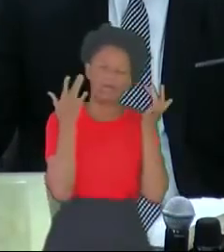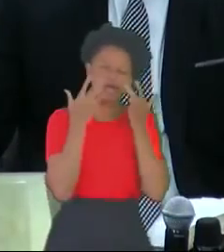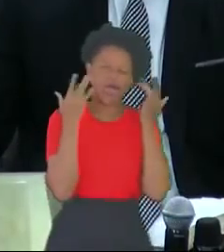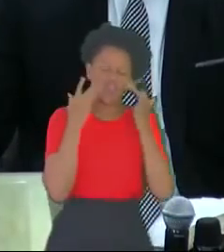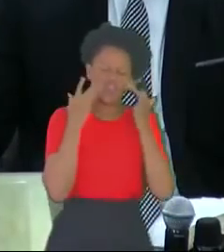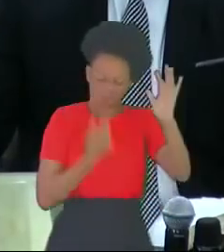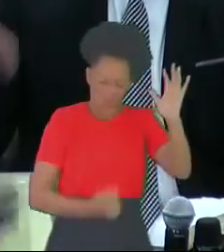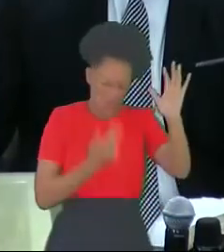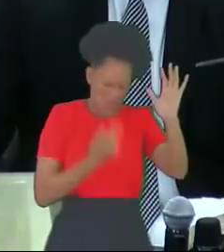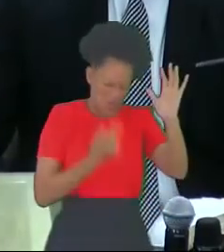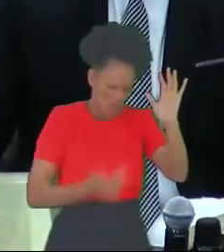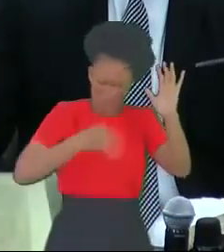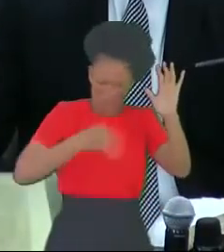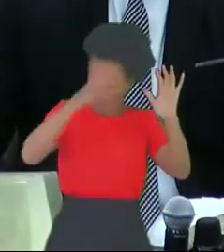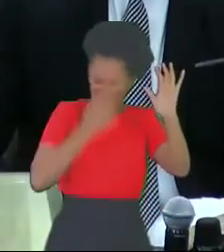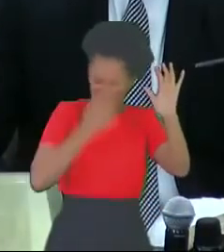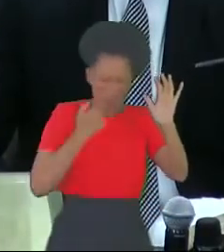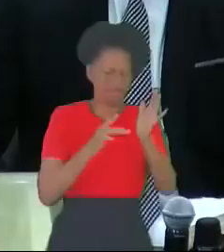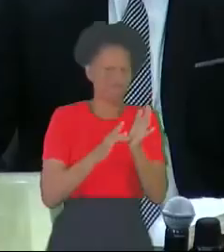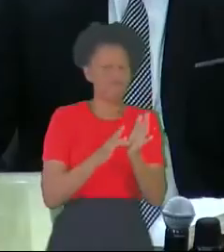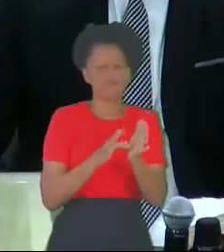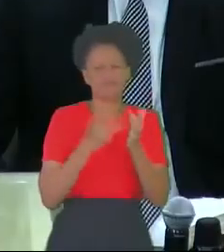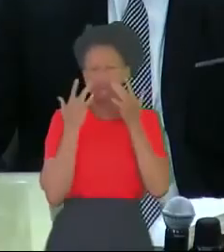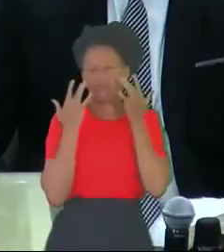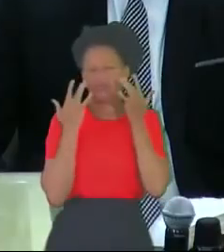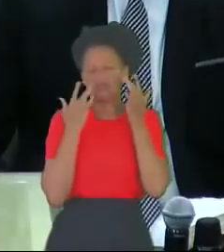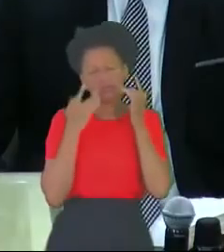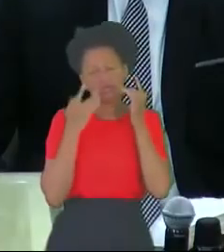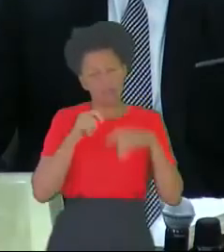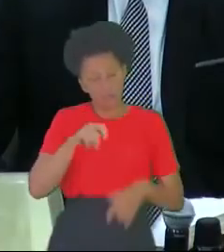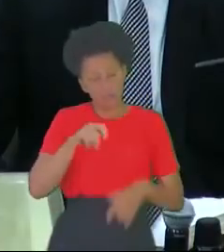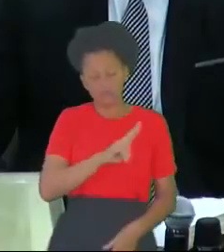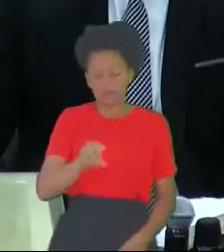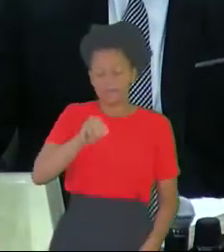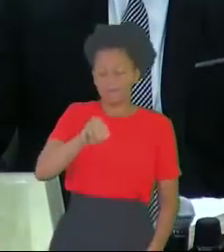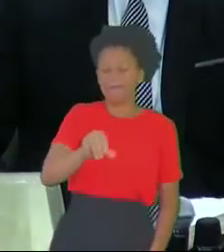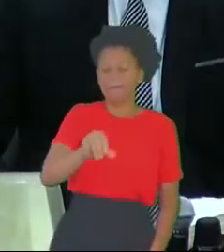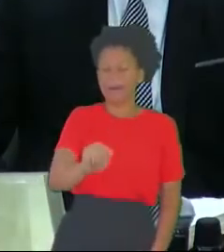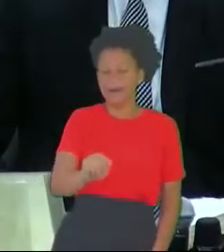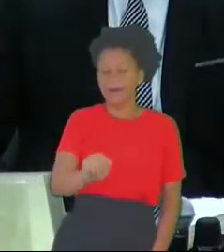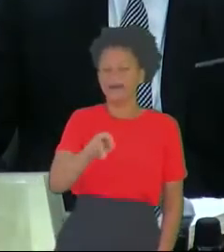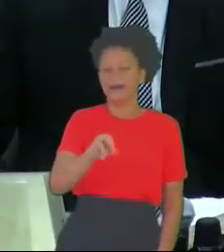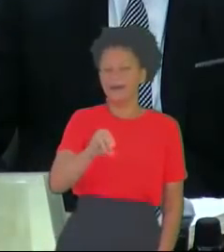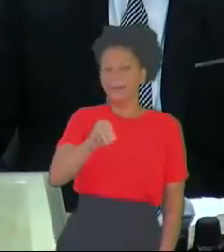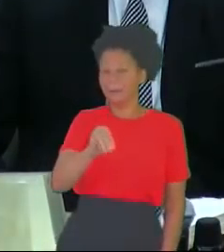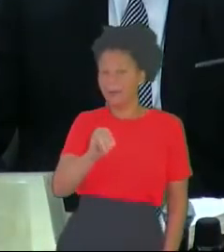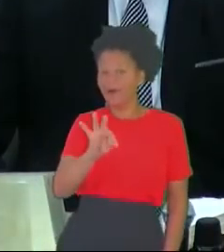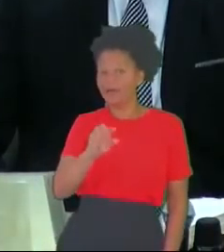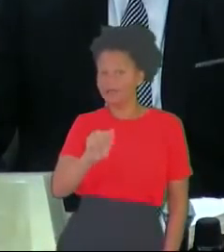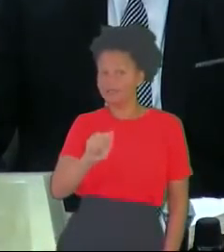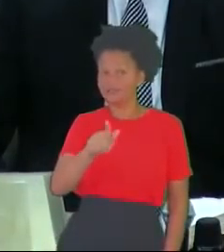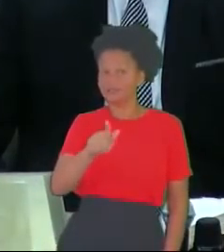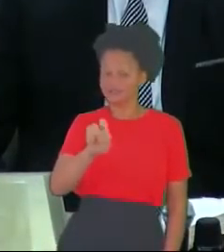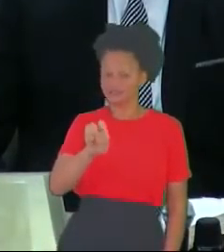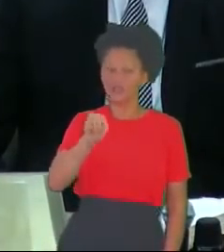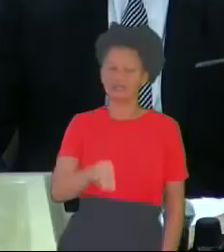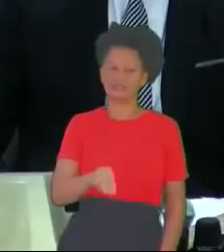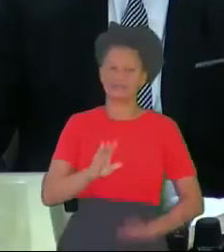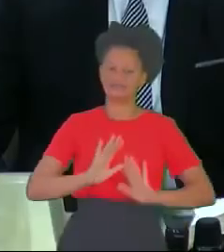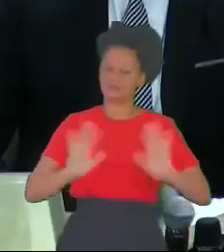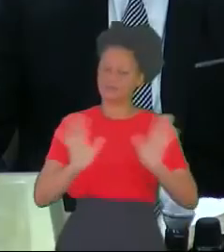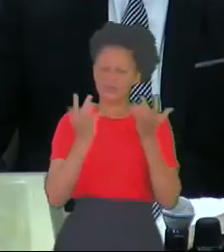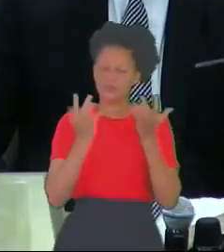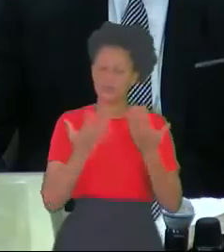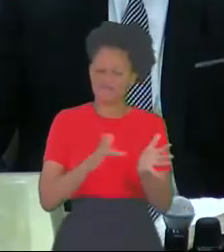cheio do Espírito Santo, né? É marmotagem. Eu não sabia. Glória a Jesus, né, irmão? Nós não queremos